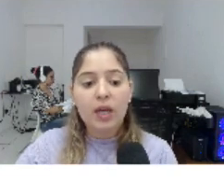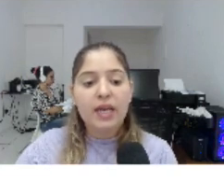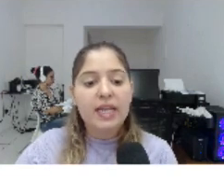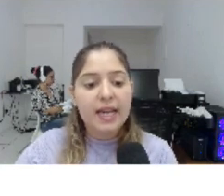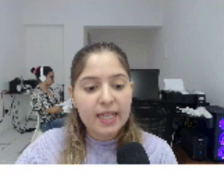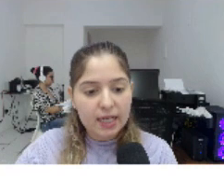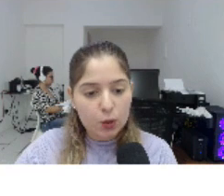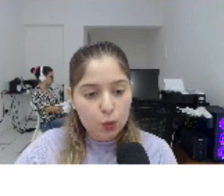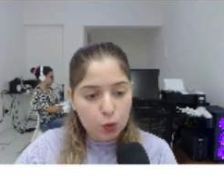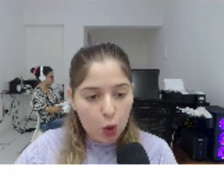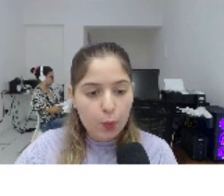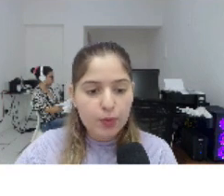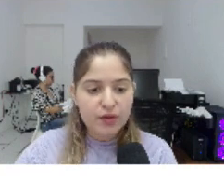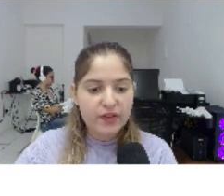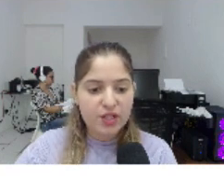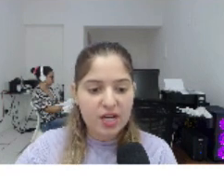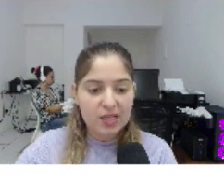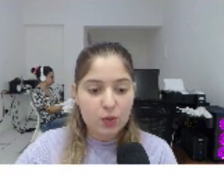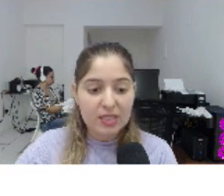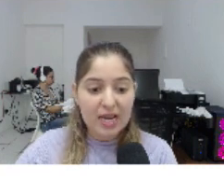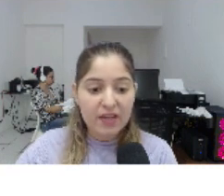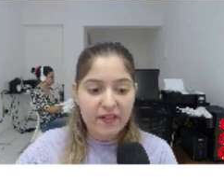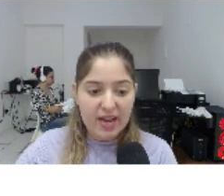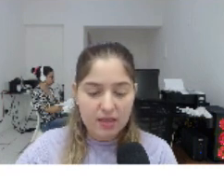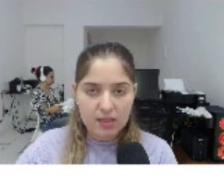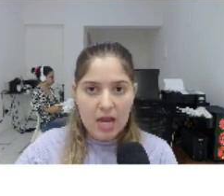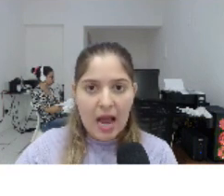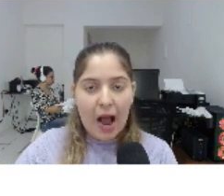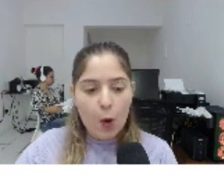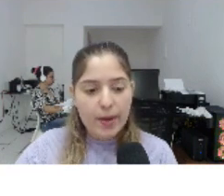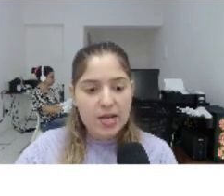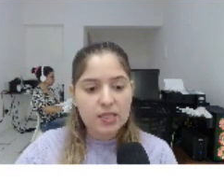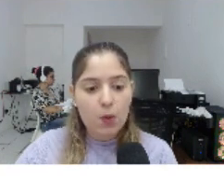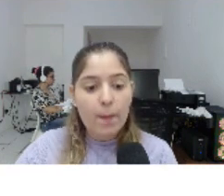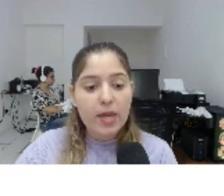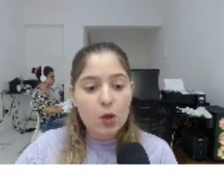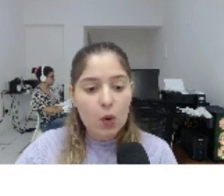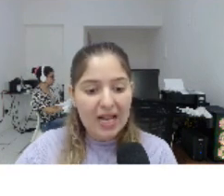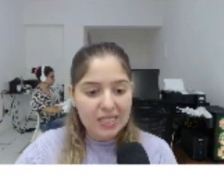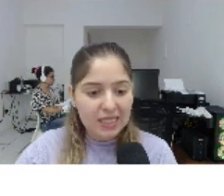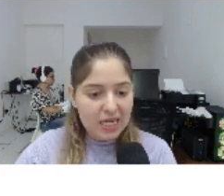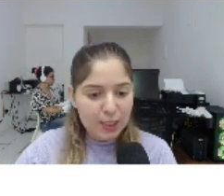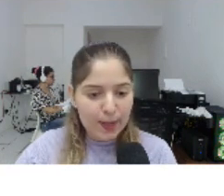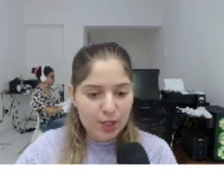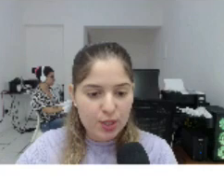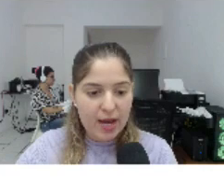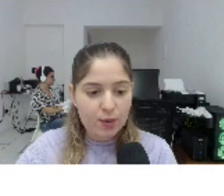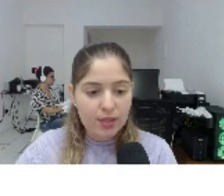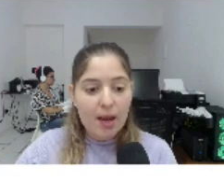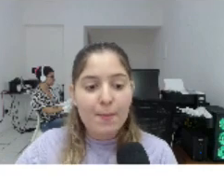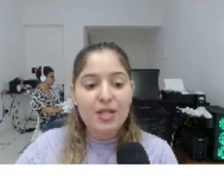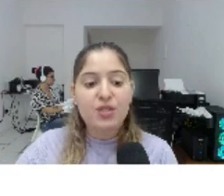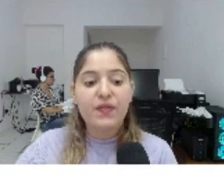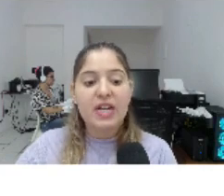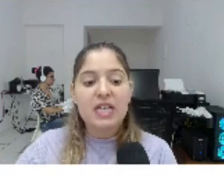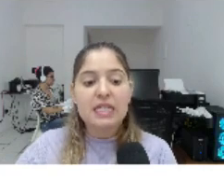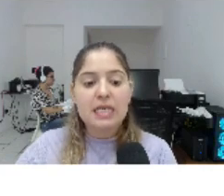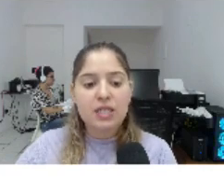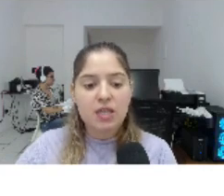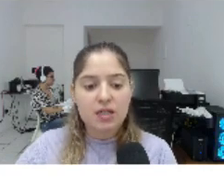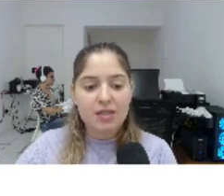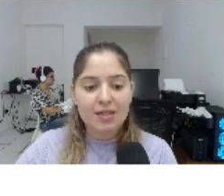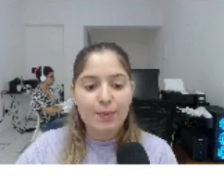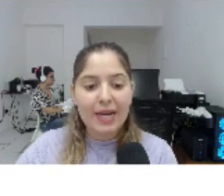tem Lula e Renan no topo de investigações arquivadas. A operação mirou caciques partidários, mas